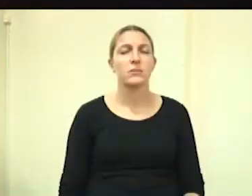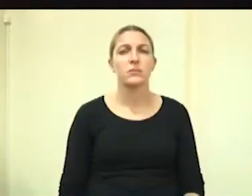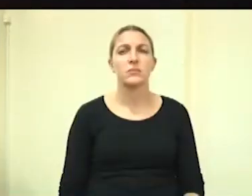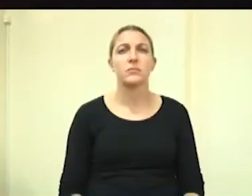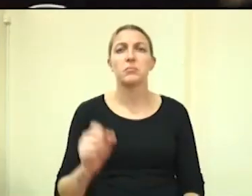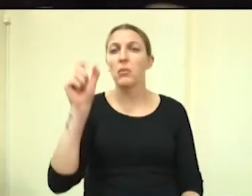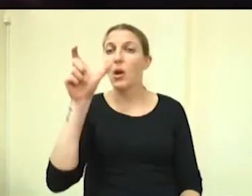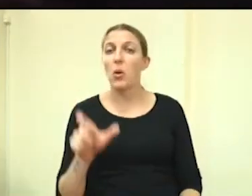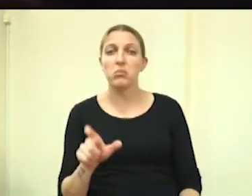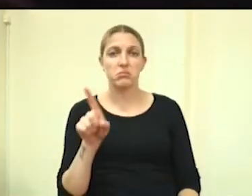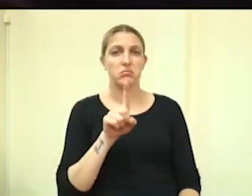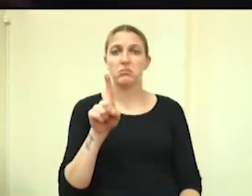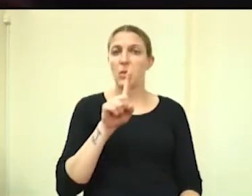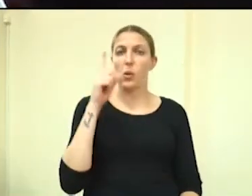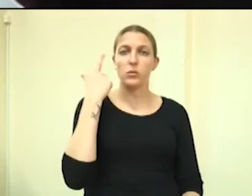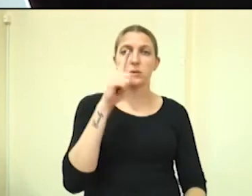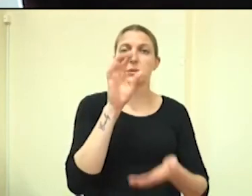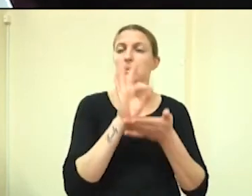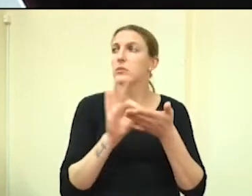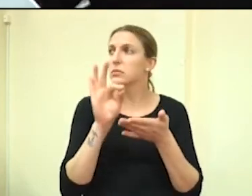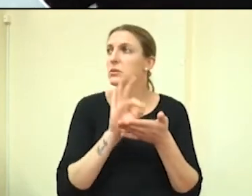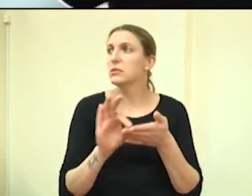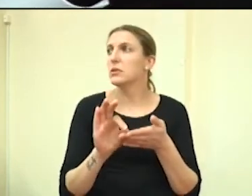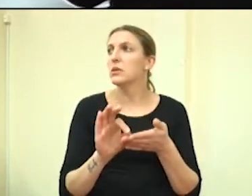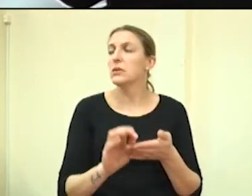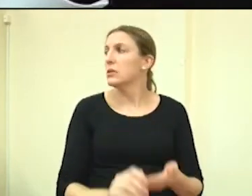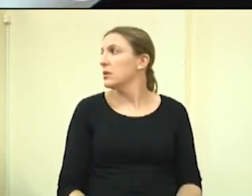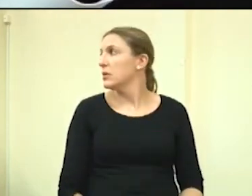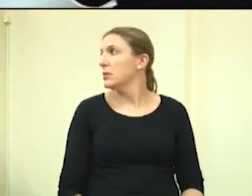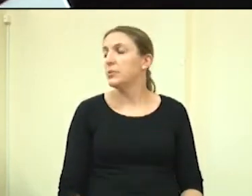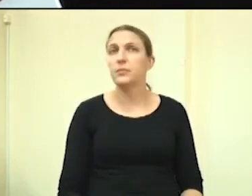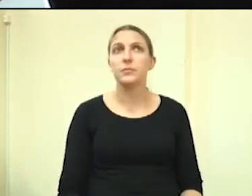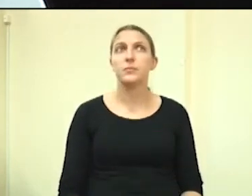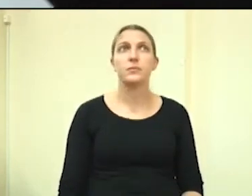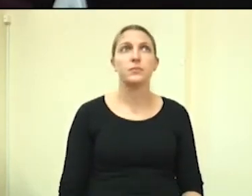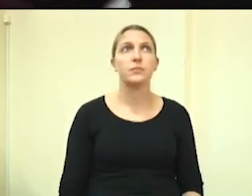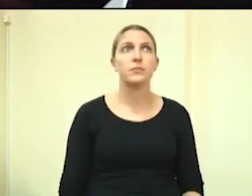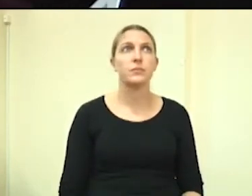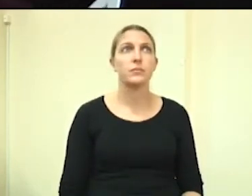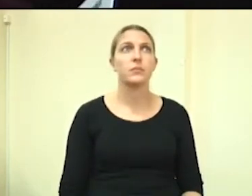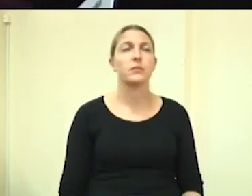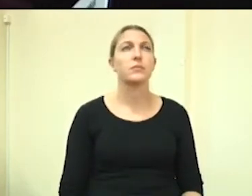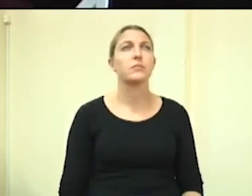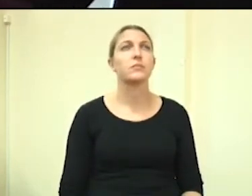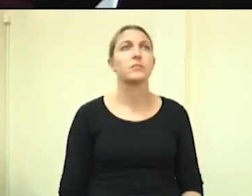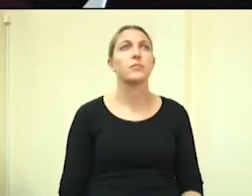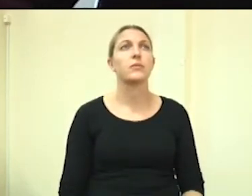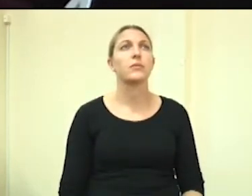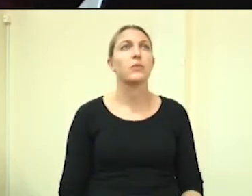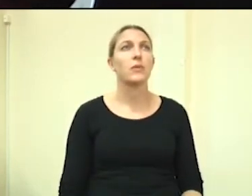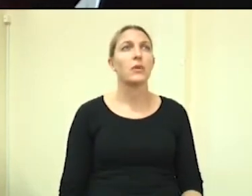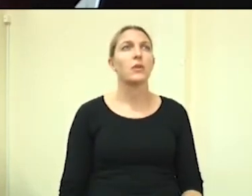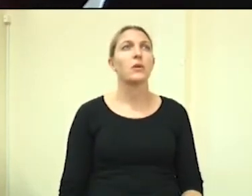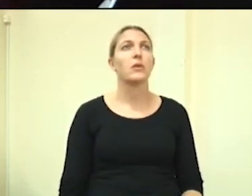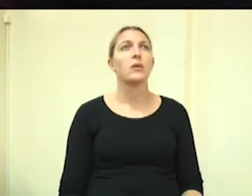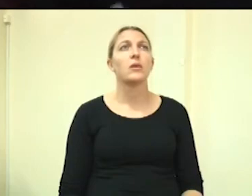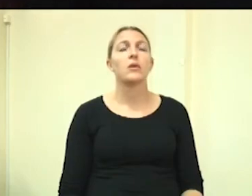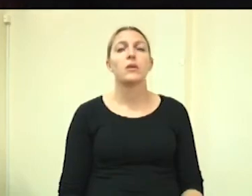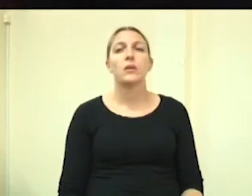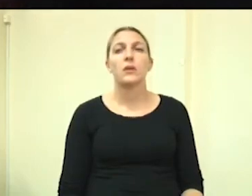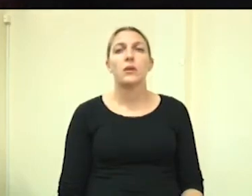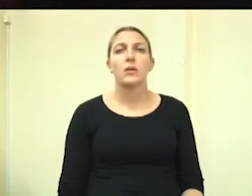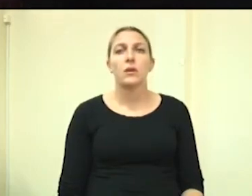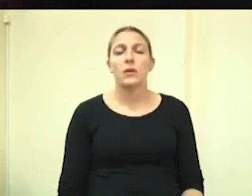Algum dos nobres colegas não conseguiu se inscrever? Então passo a palavra ao meu nobre colega, vereador Hugo Rosseto, para me manifestar da tribuna.